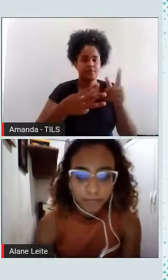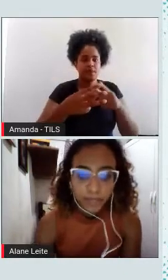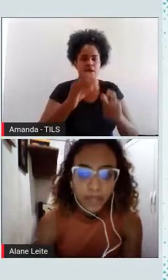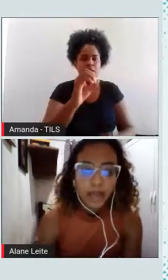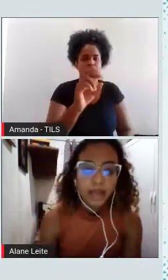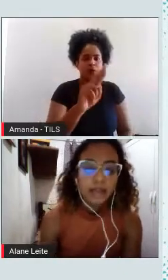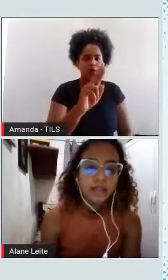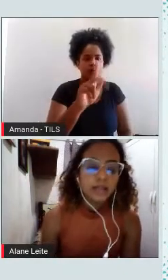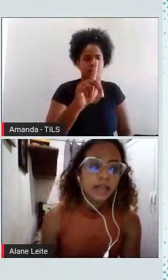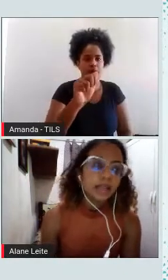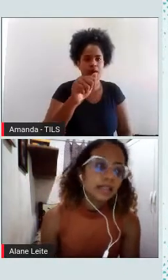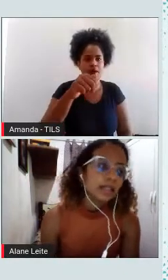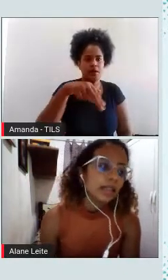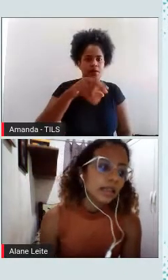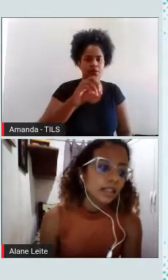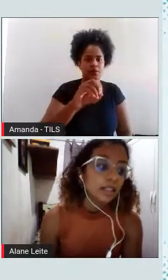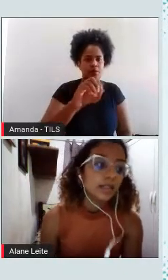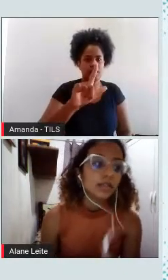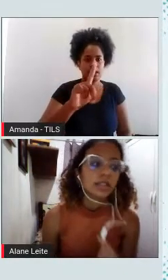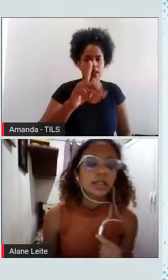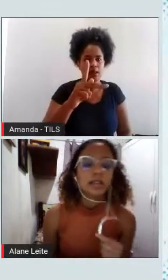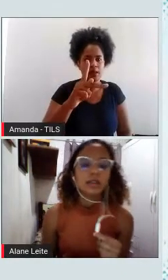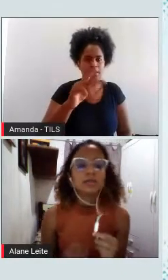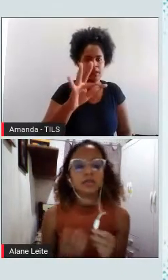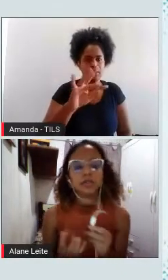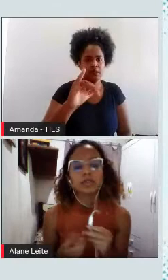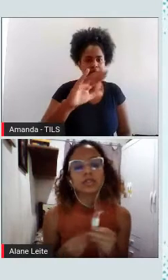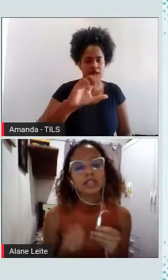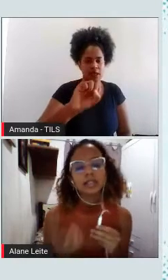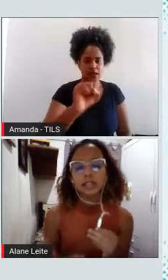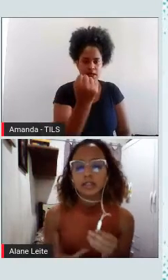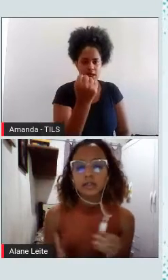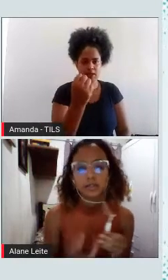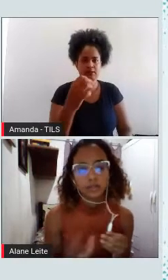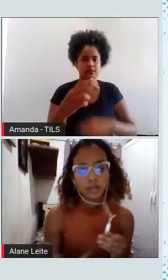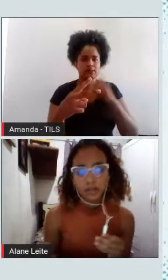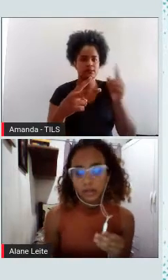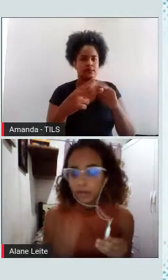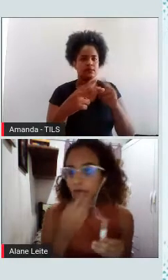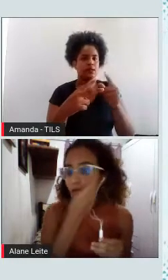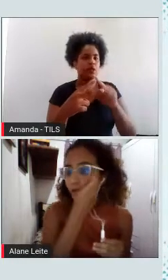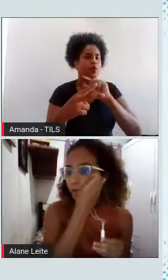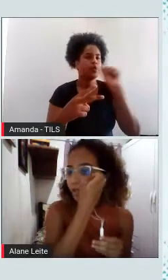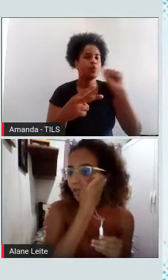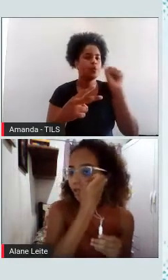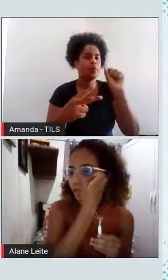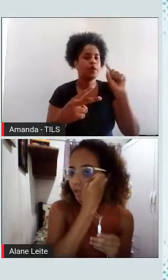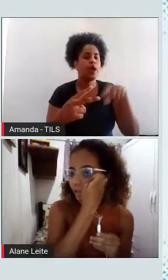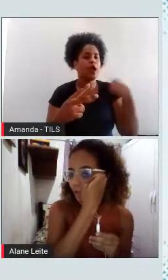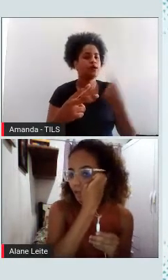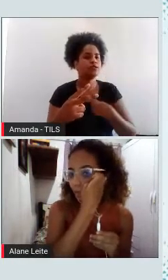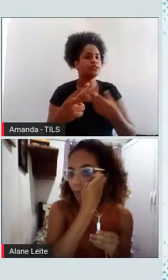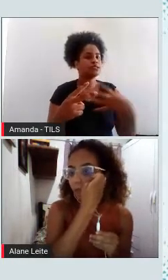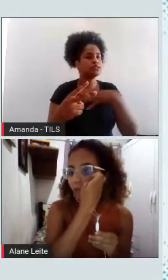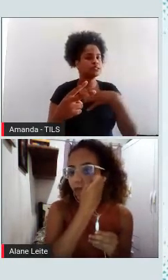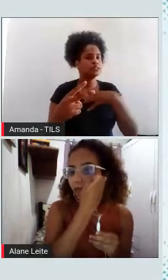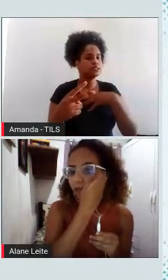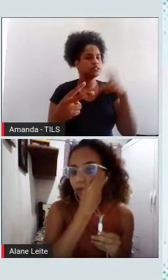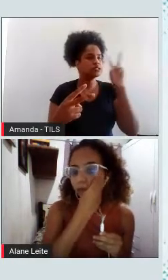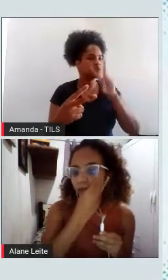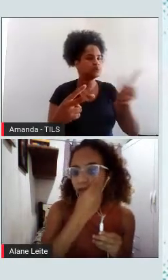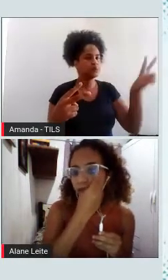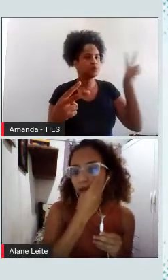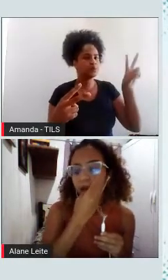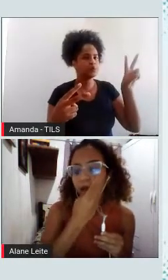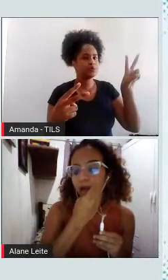organolépticas, elas são aquelas em que a gente vai utilizar os nossos sentidos para conseguir observar essa matéria.